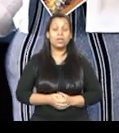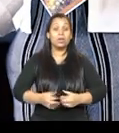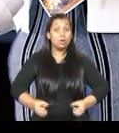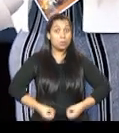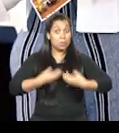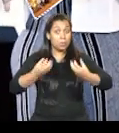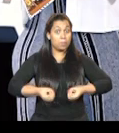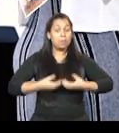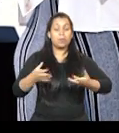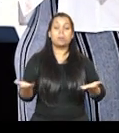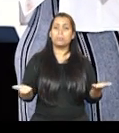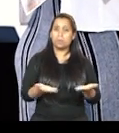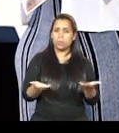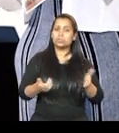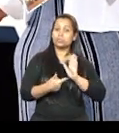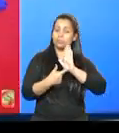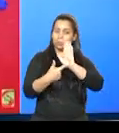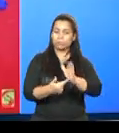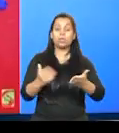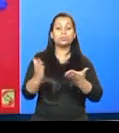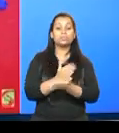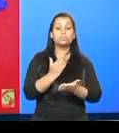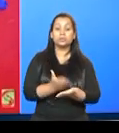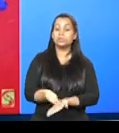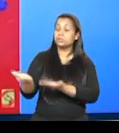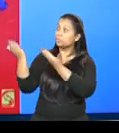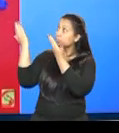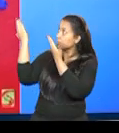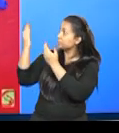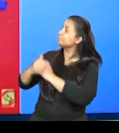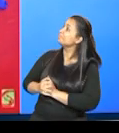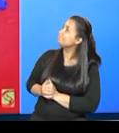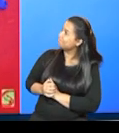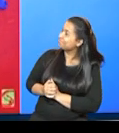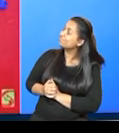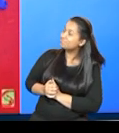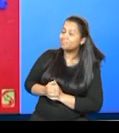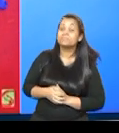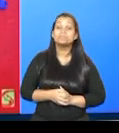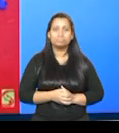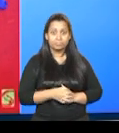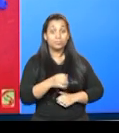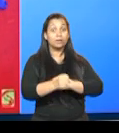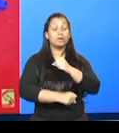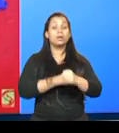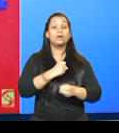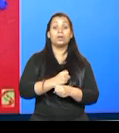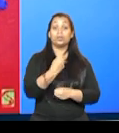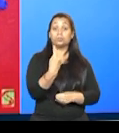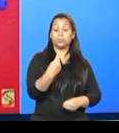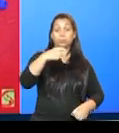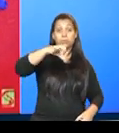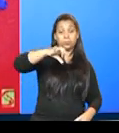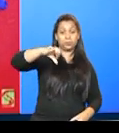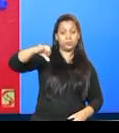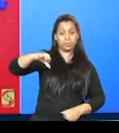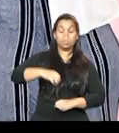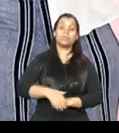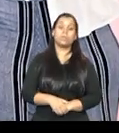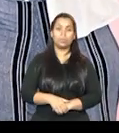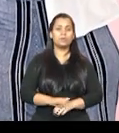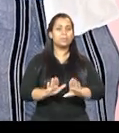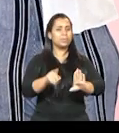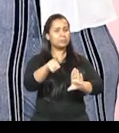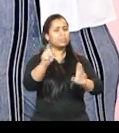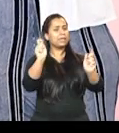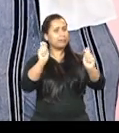que acabamos de ler foi publicado no livro Exercícios de Ser Criança, no ano de 1999. Mas